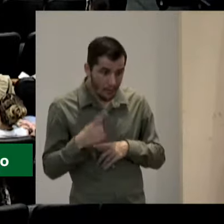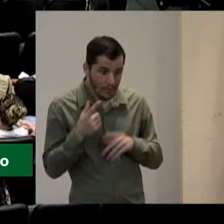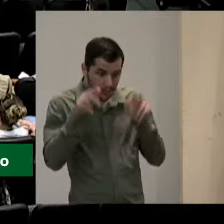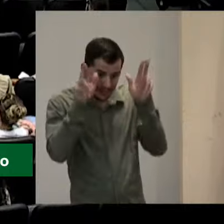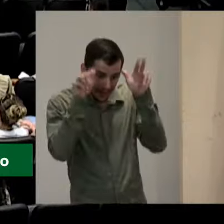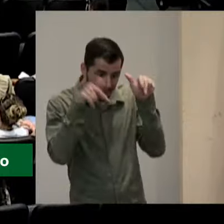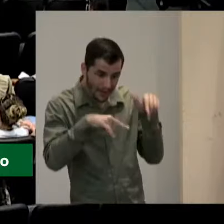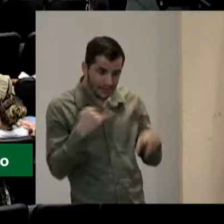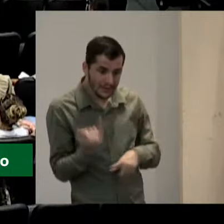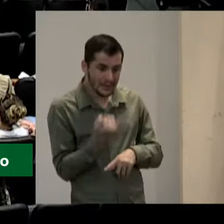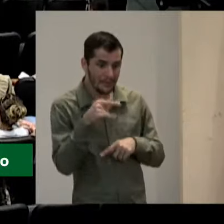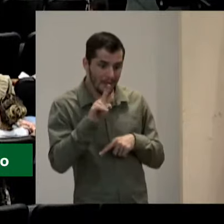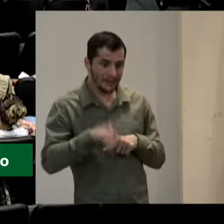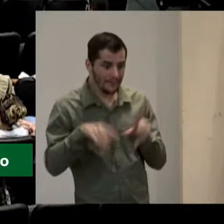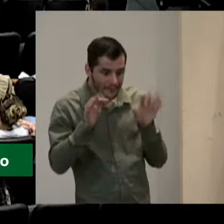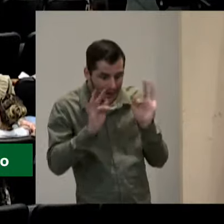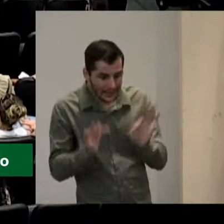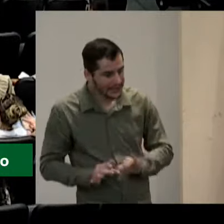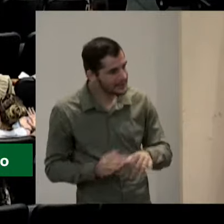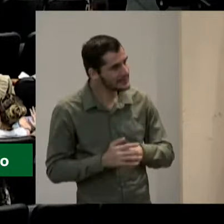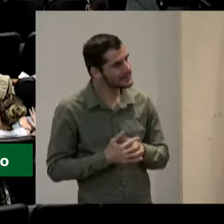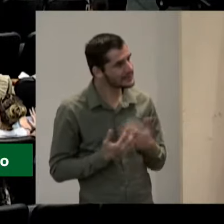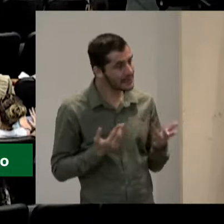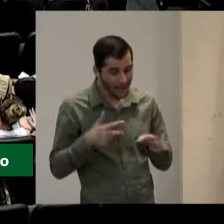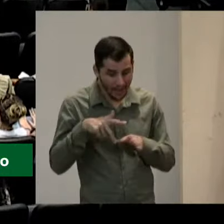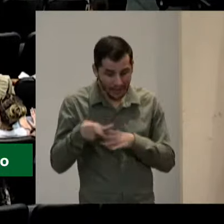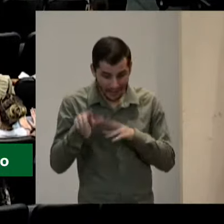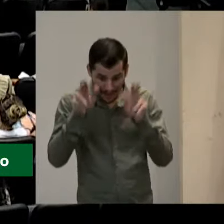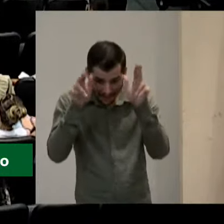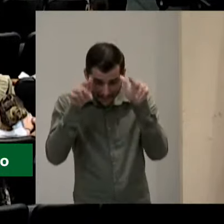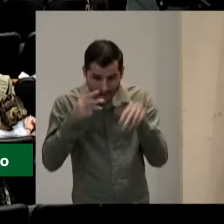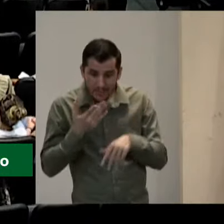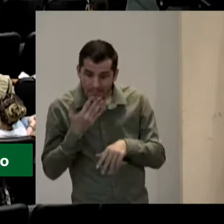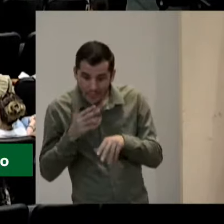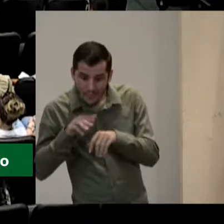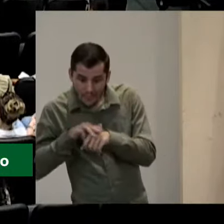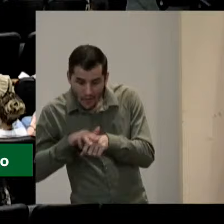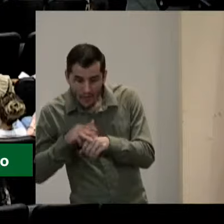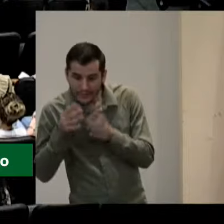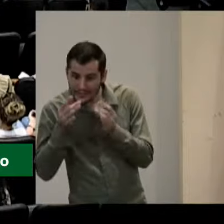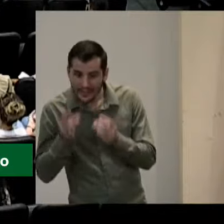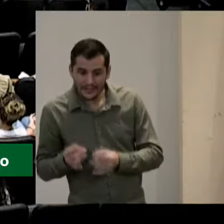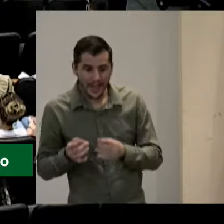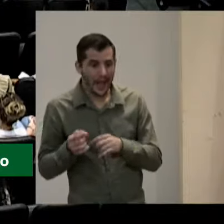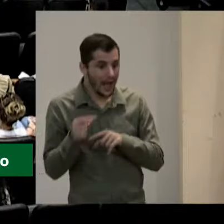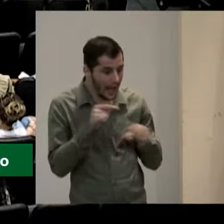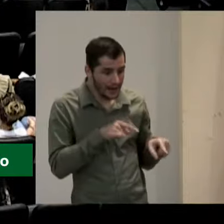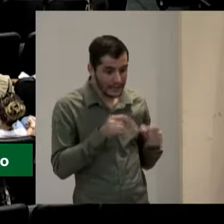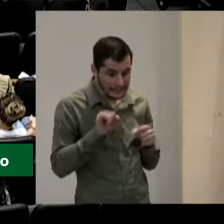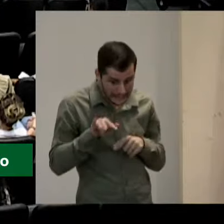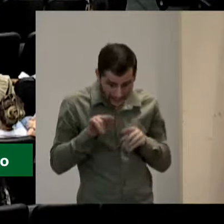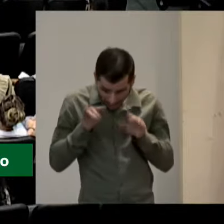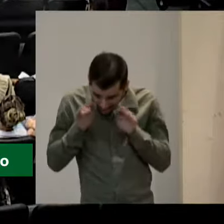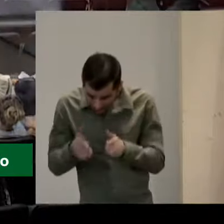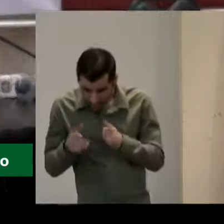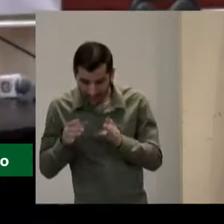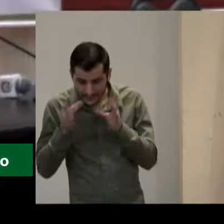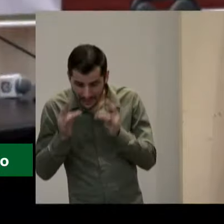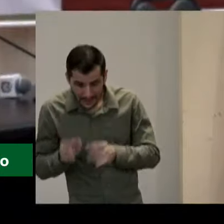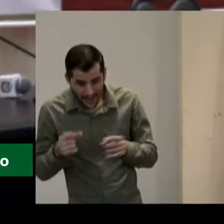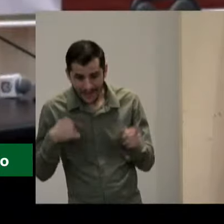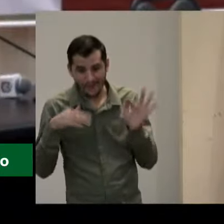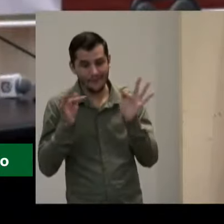que é a minha felicidade. A cor do cavalo é um detalhe. Se eu me apegar ao detalhe, eu deixo de ser feliz. Talvez